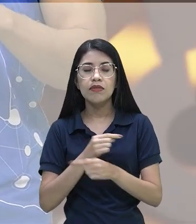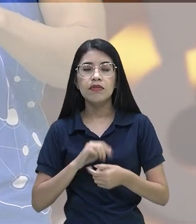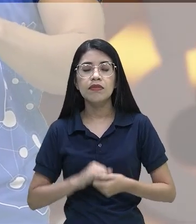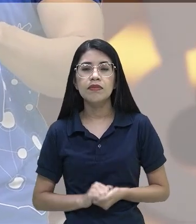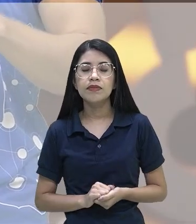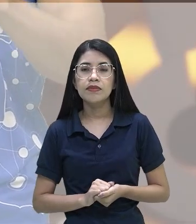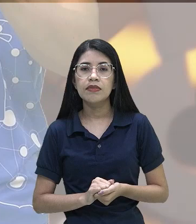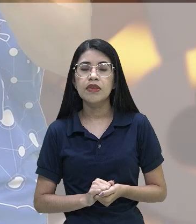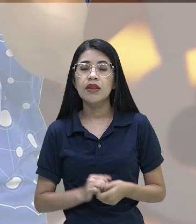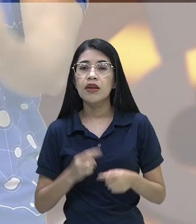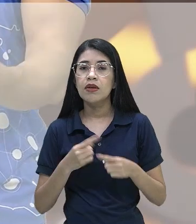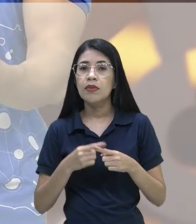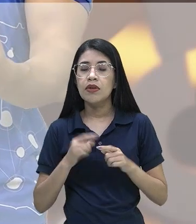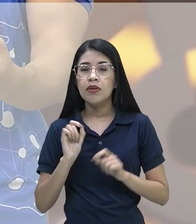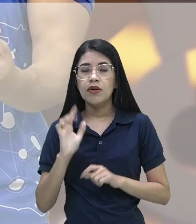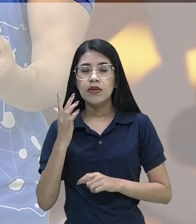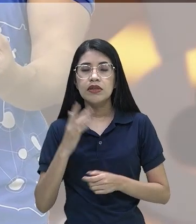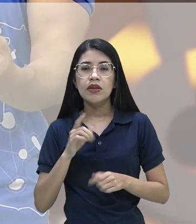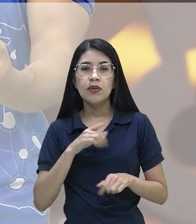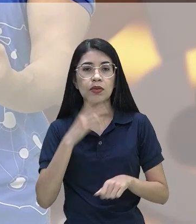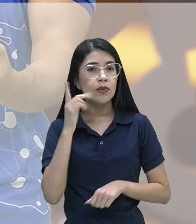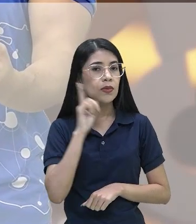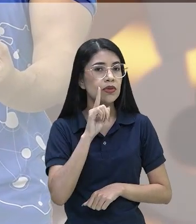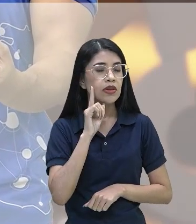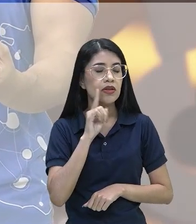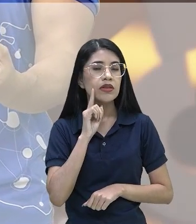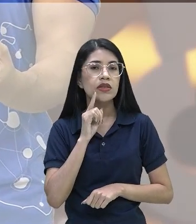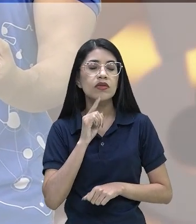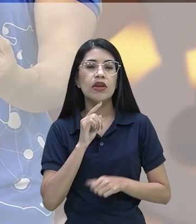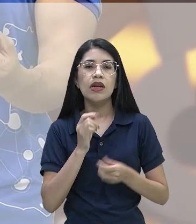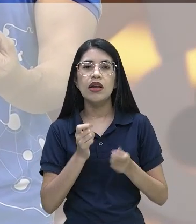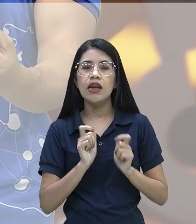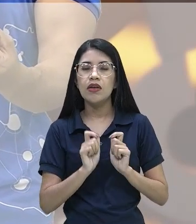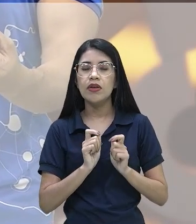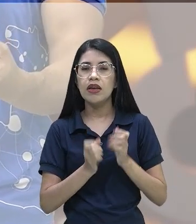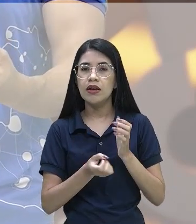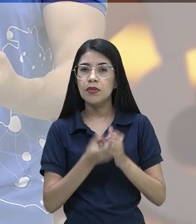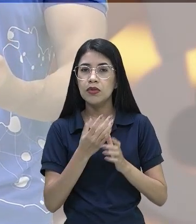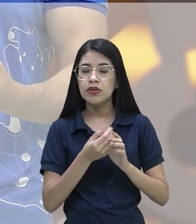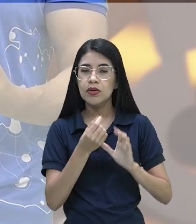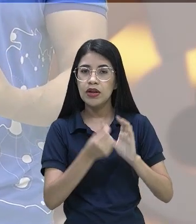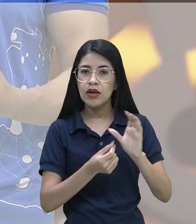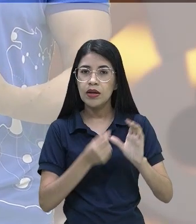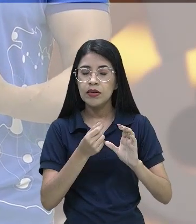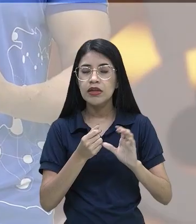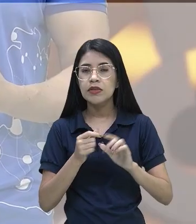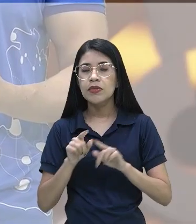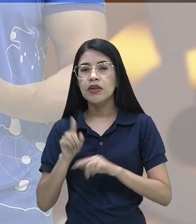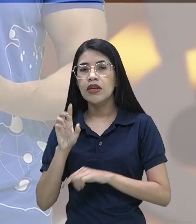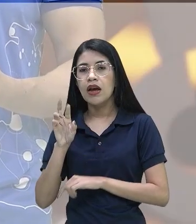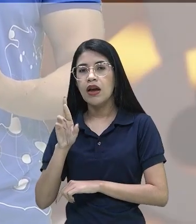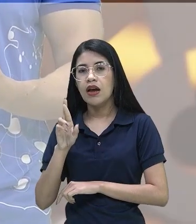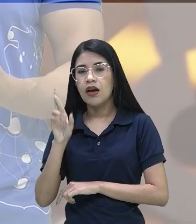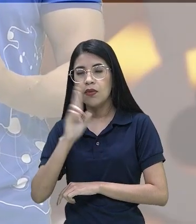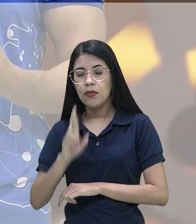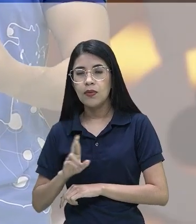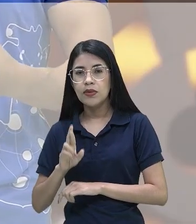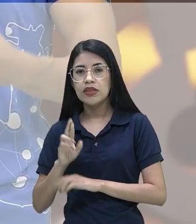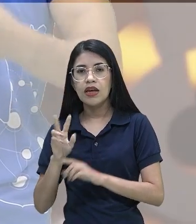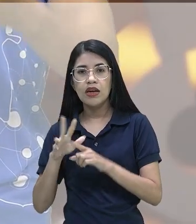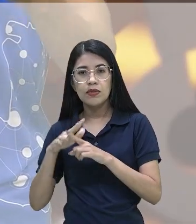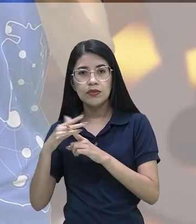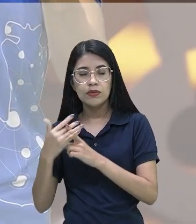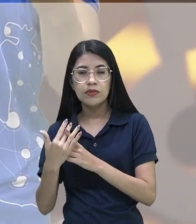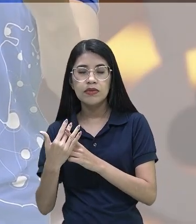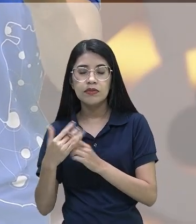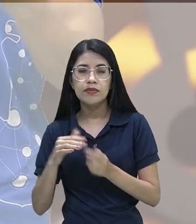contrárias. Até porque os Estados Unidos tinham como modo de produção o capitalismo e a União Soviética o socialismo. E